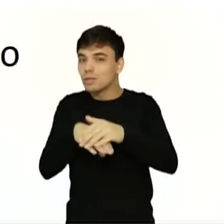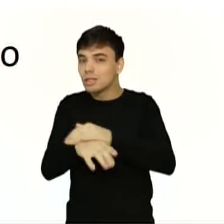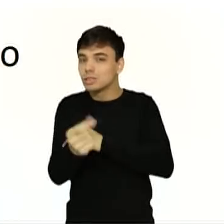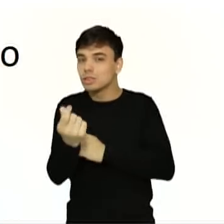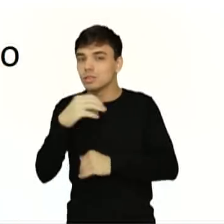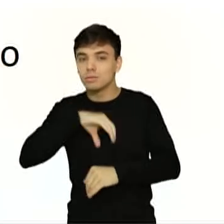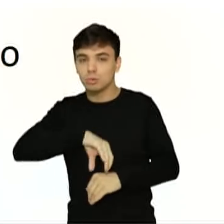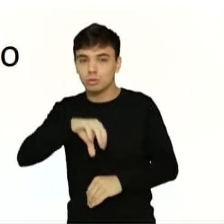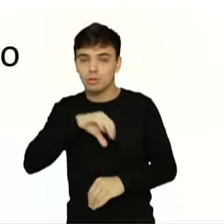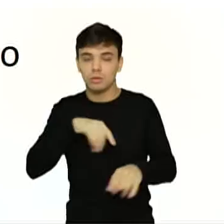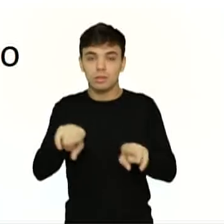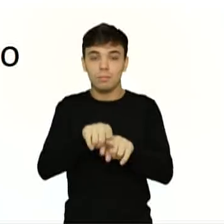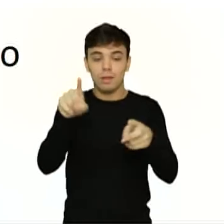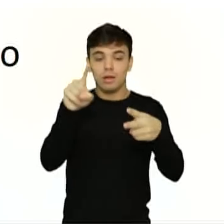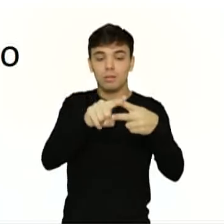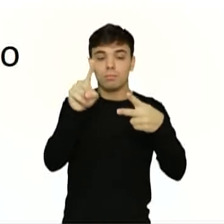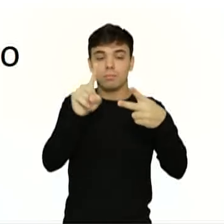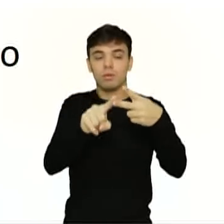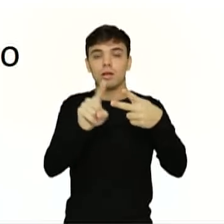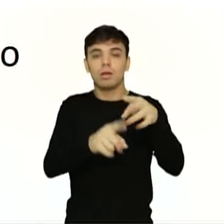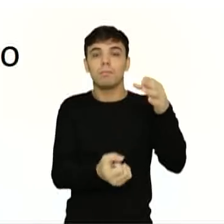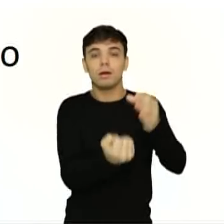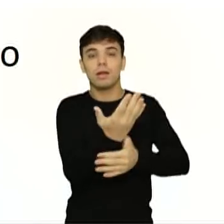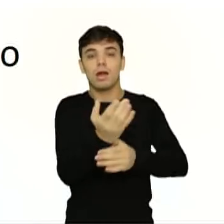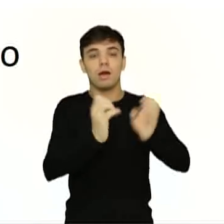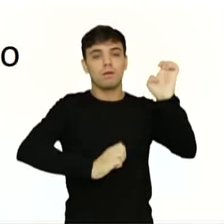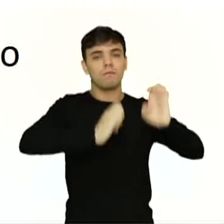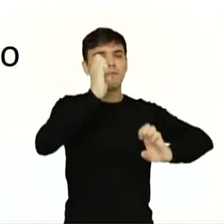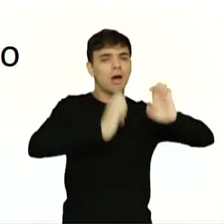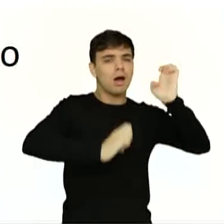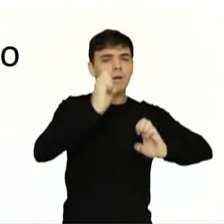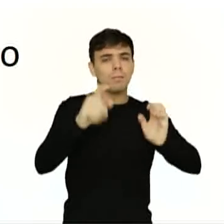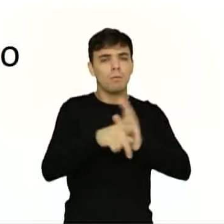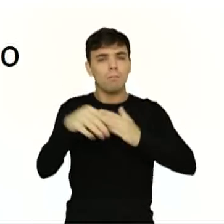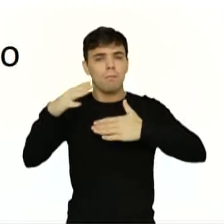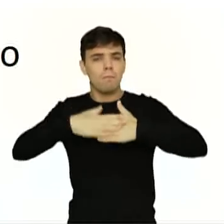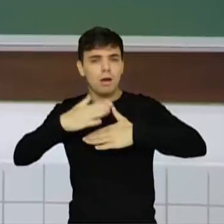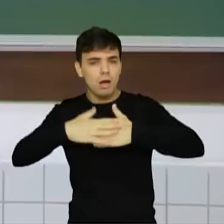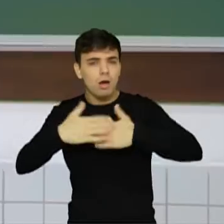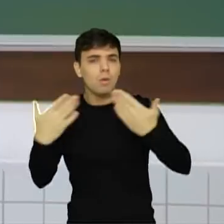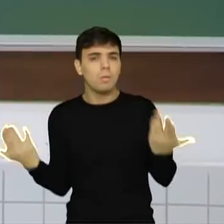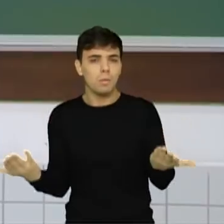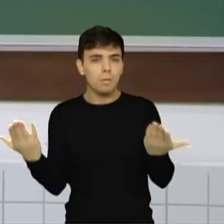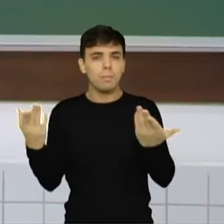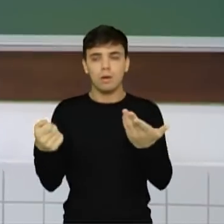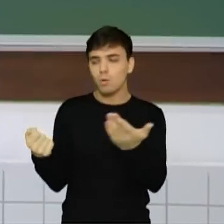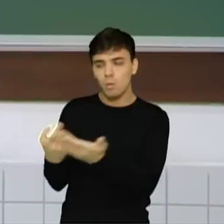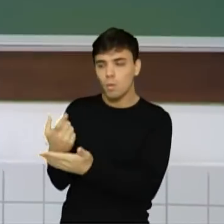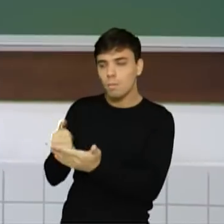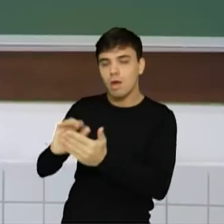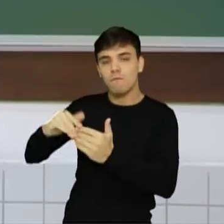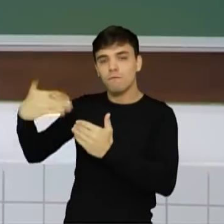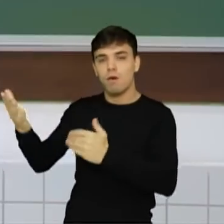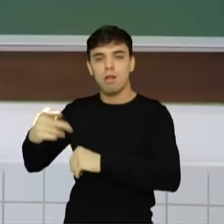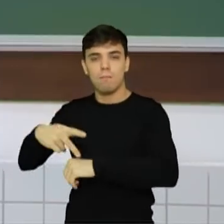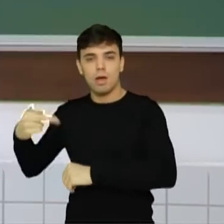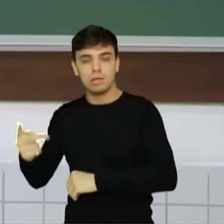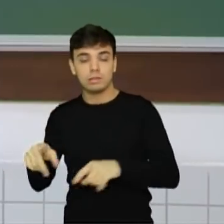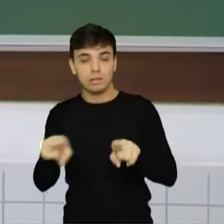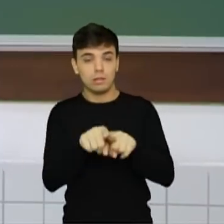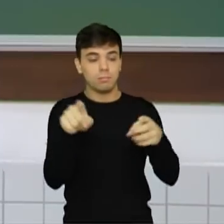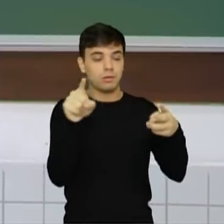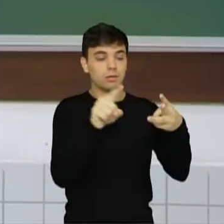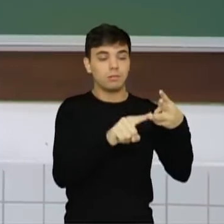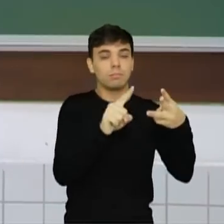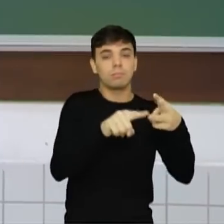vai tentar criar fábricas, manufaturas do próprio governo para tentar produzir bens e não ter que comprar tantos bens de fora. Ele vai proteger